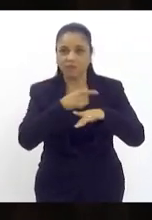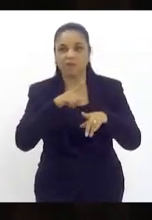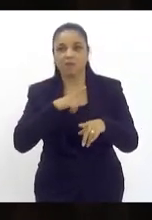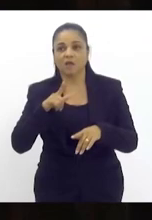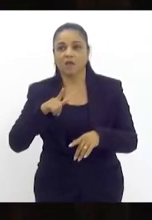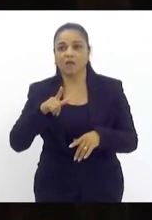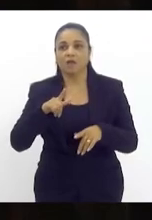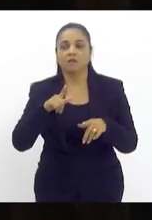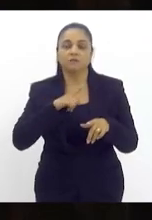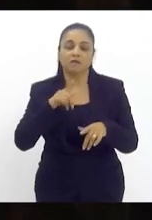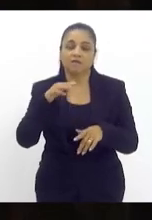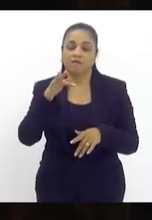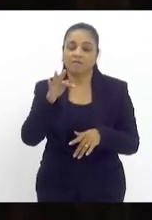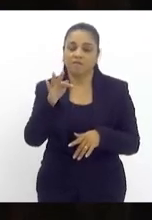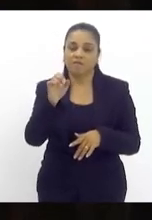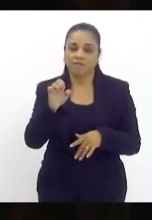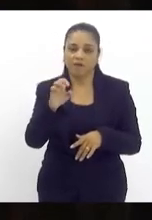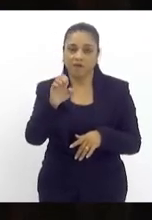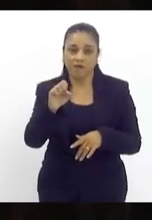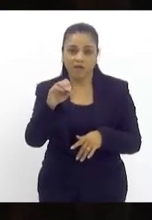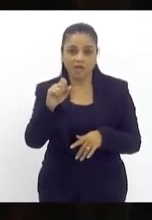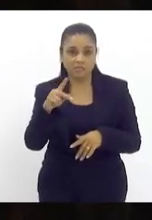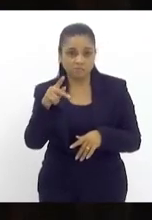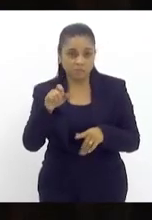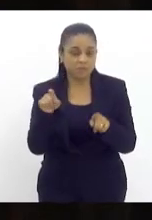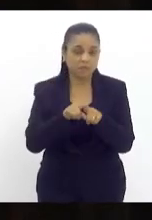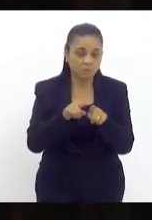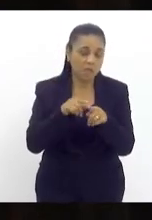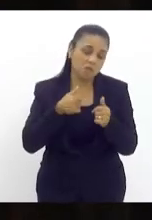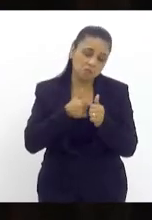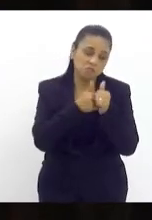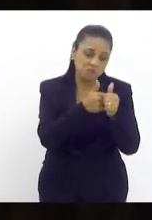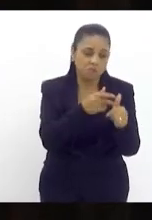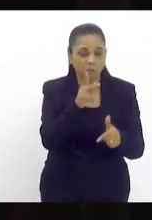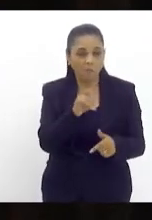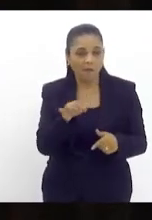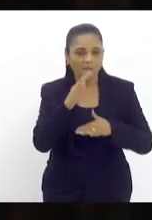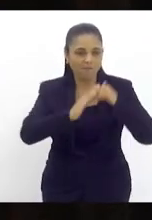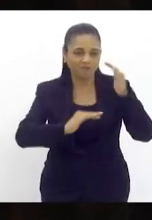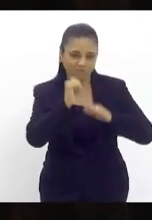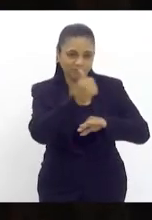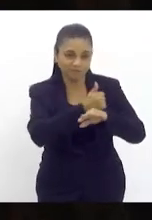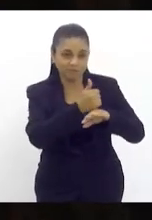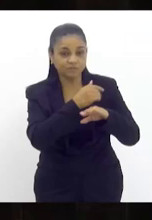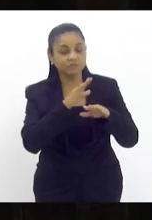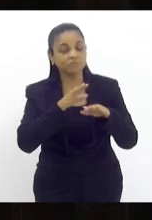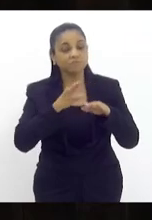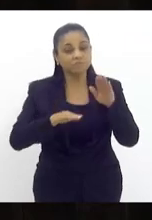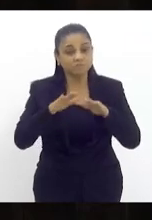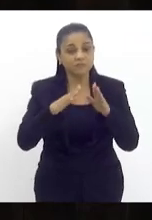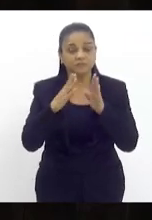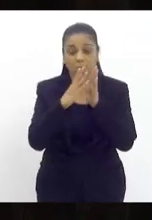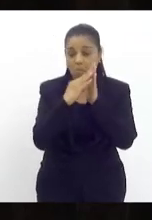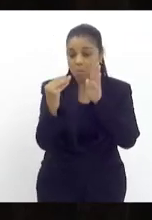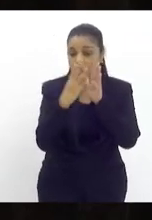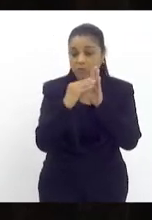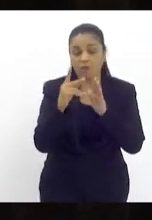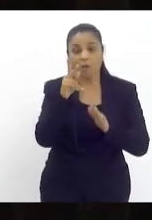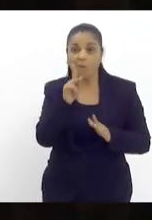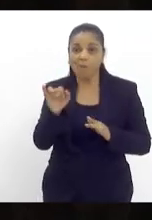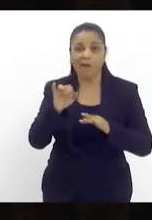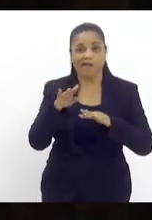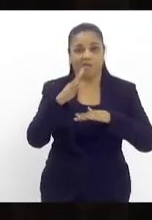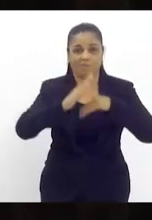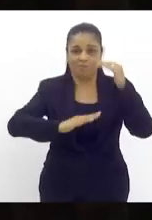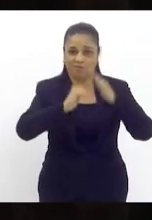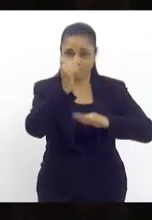da FAESP, da Federação de Agricultores de São Paulo, falou, eu também segui os passos. Então, muitas vezes, a gente se espelha na competência profissional dos